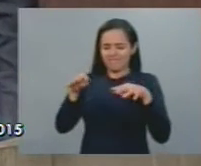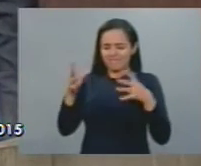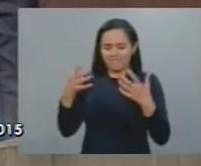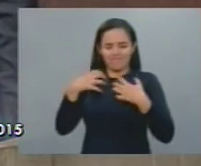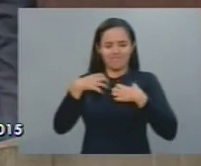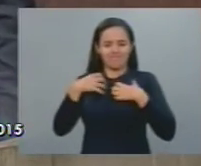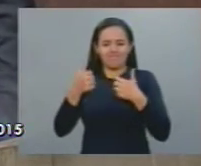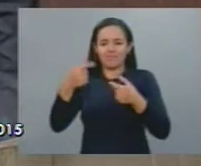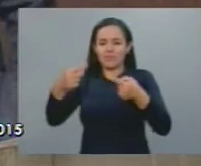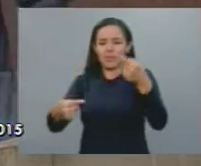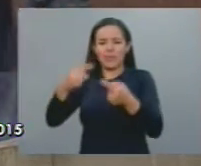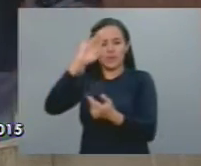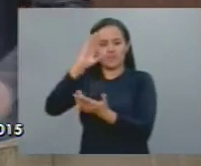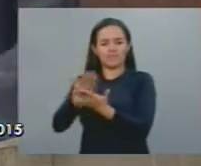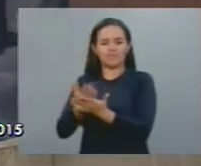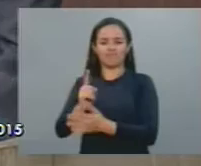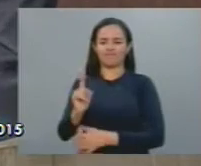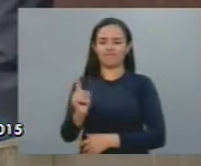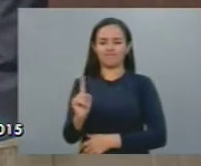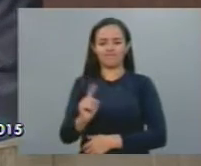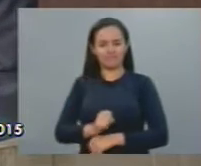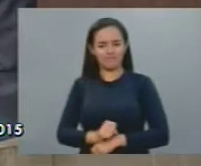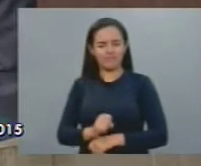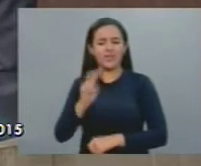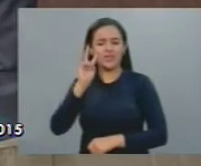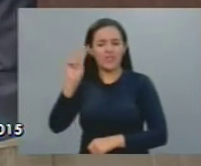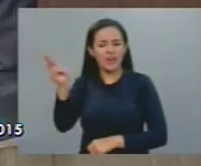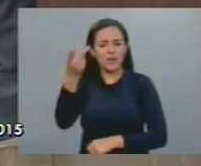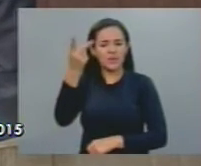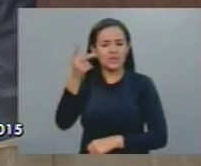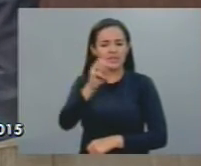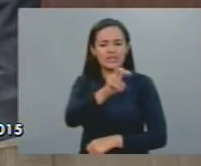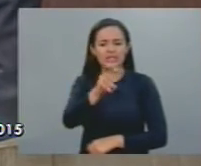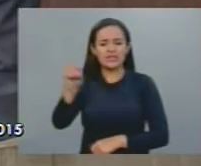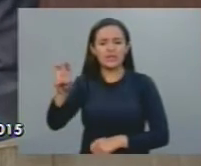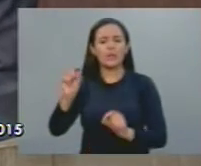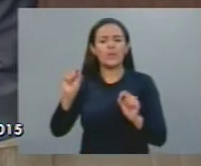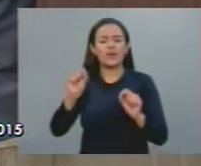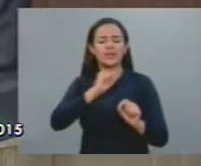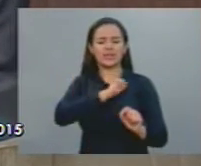mandado de busca e apreensão, senador preso,